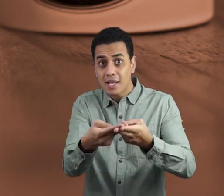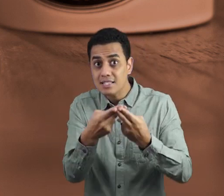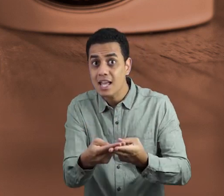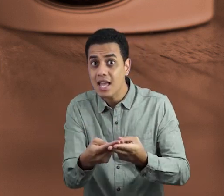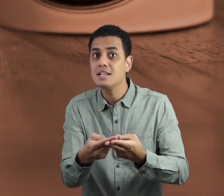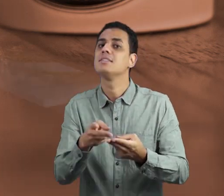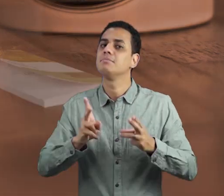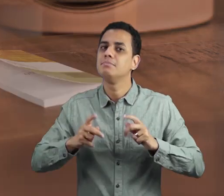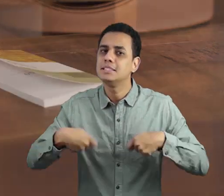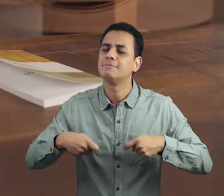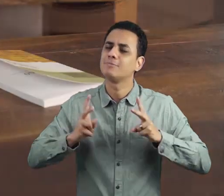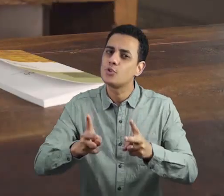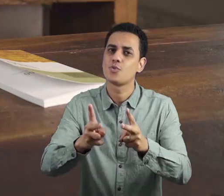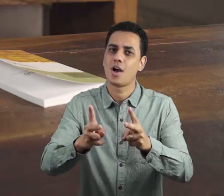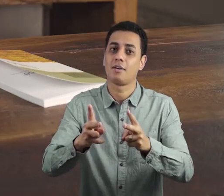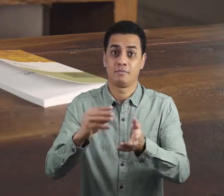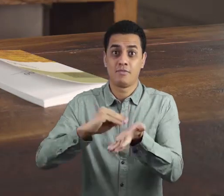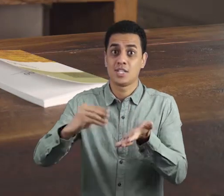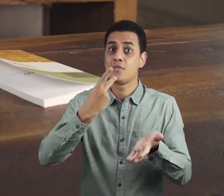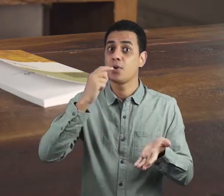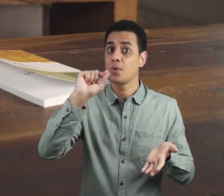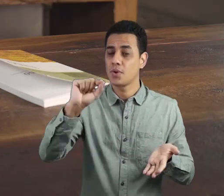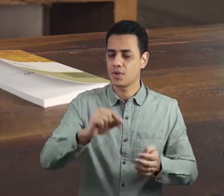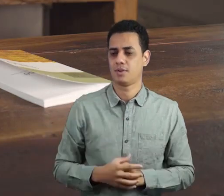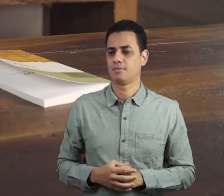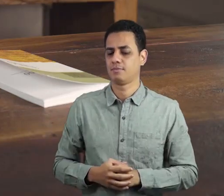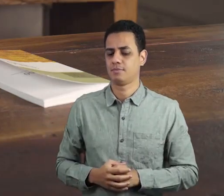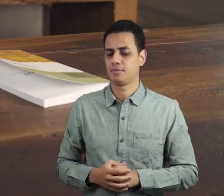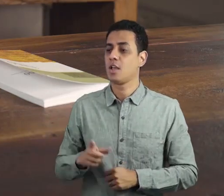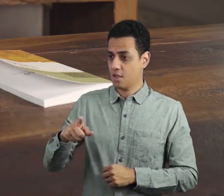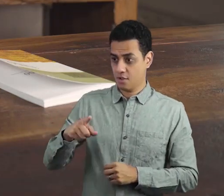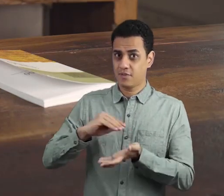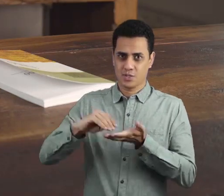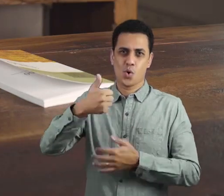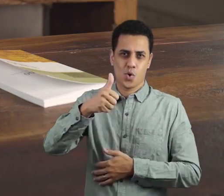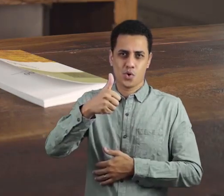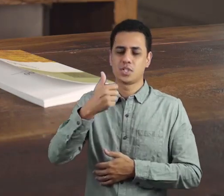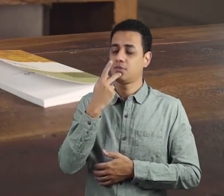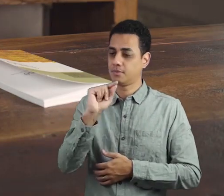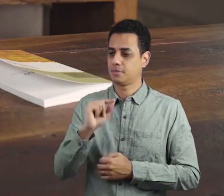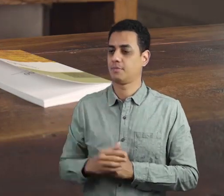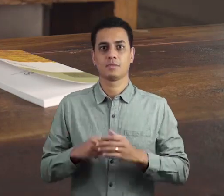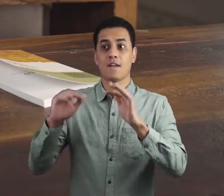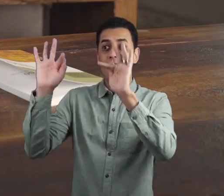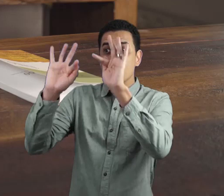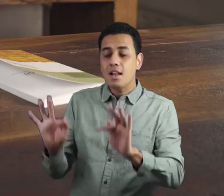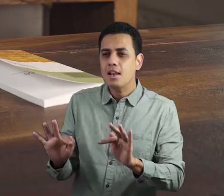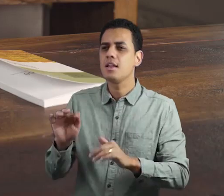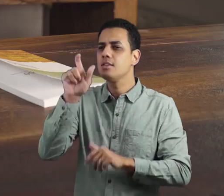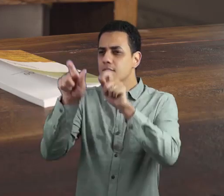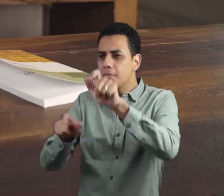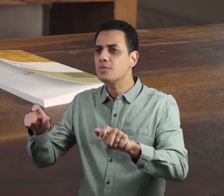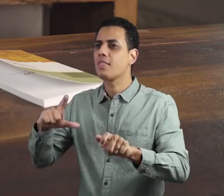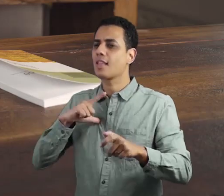fim que o Senhor lhes proporcionou. Interessante porque nós precisamos perseverar. Voltando lá para Tiago capítulo 1,